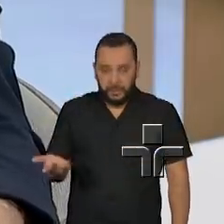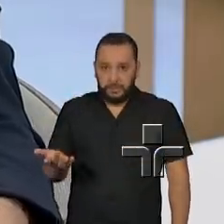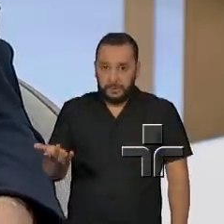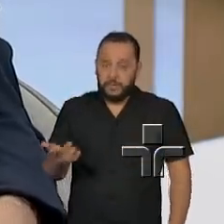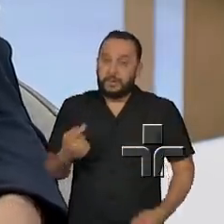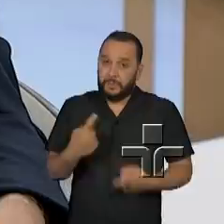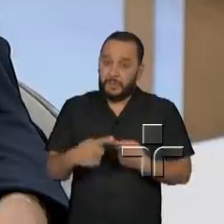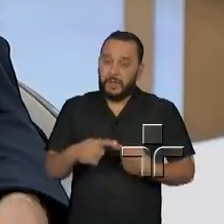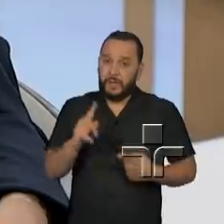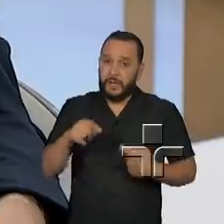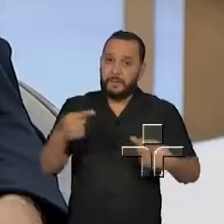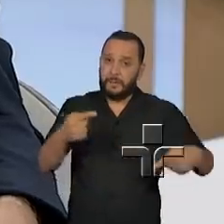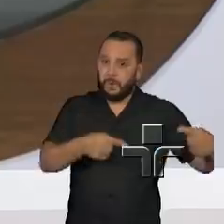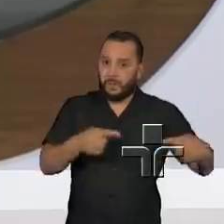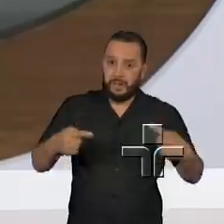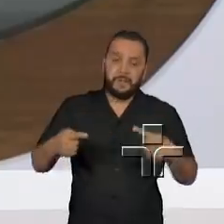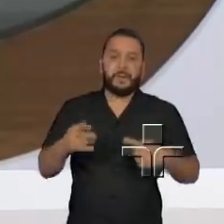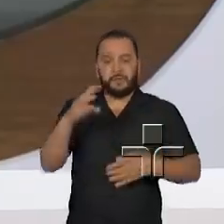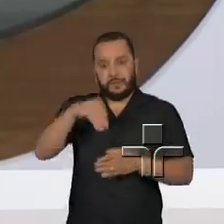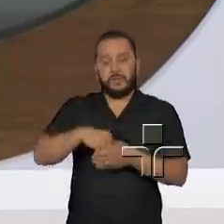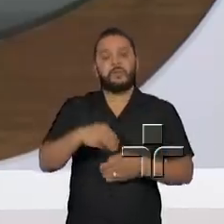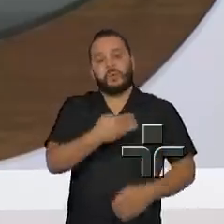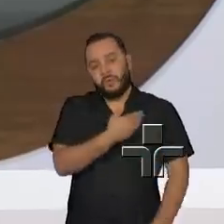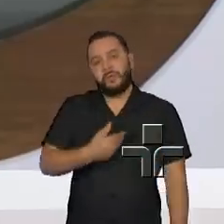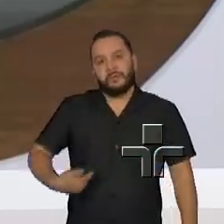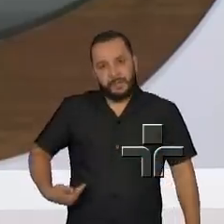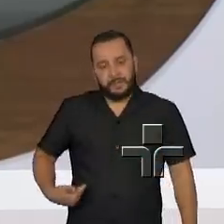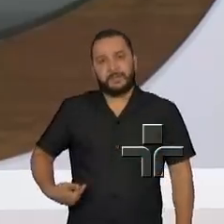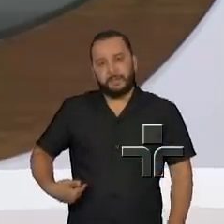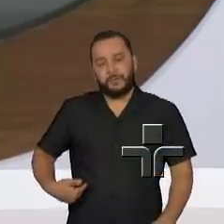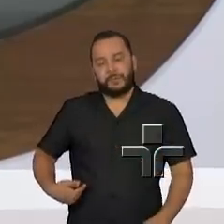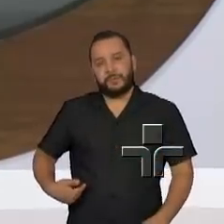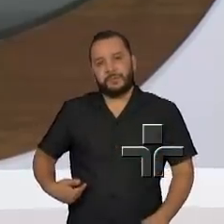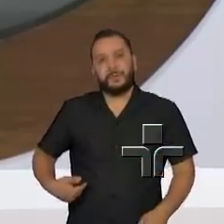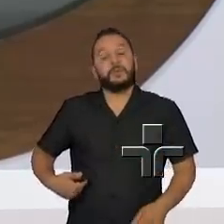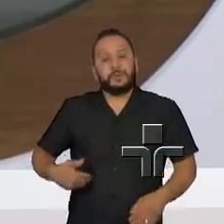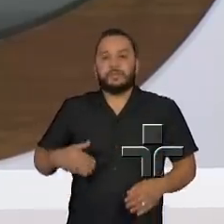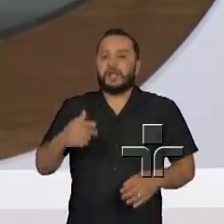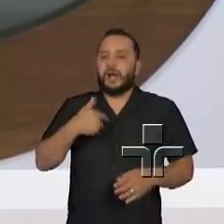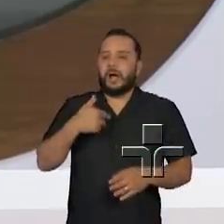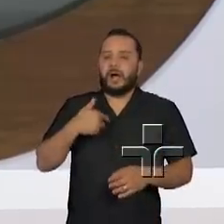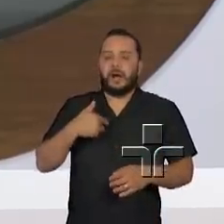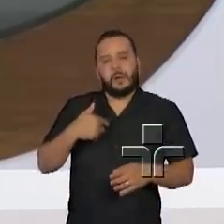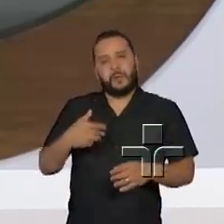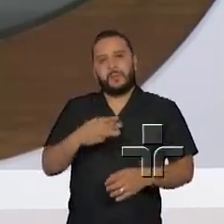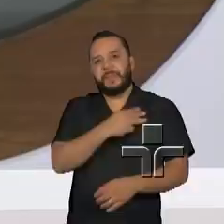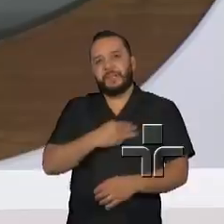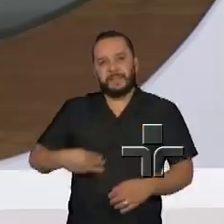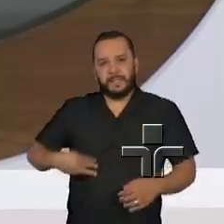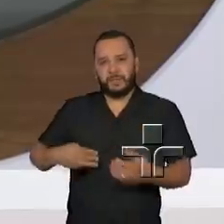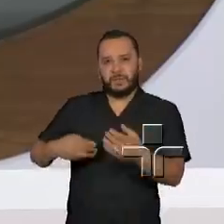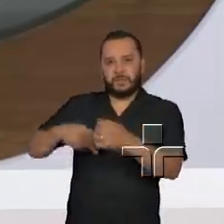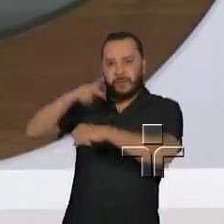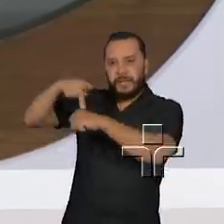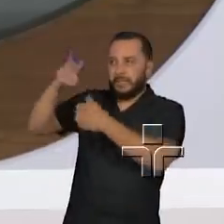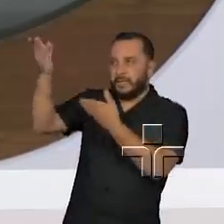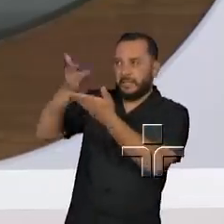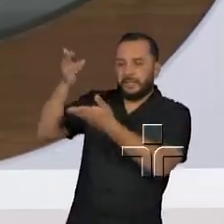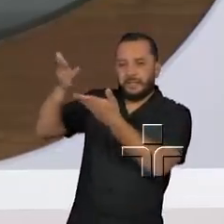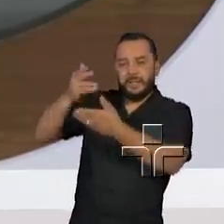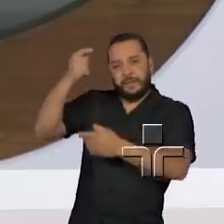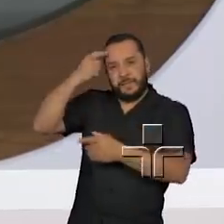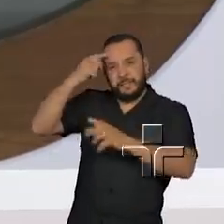questão polêmica, controvertida para o governo. O ministro das Relações Exteriores pensa diferente. De alguma forma, esse choque pode